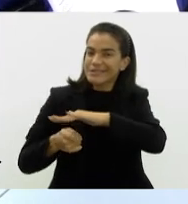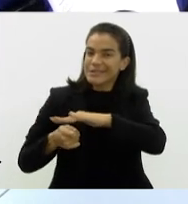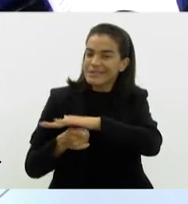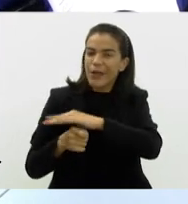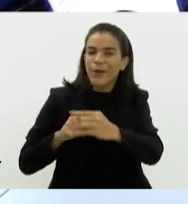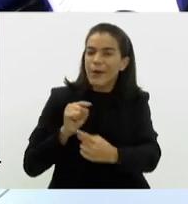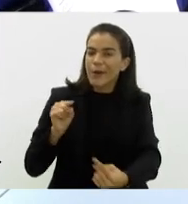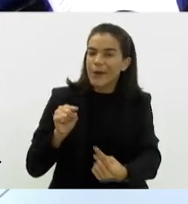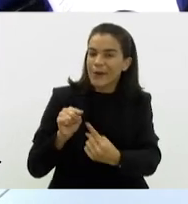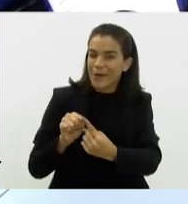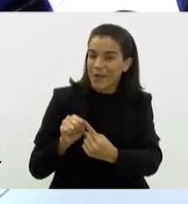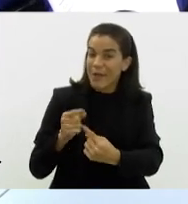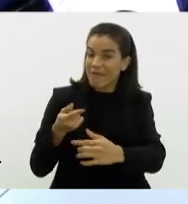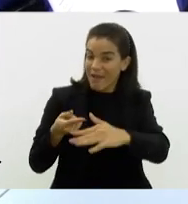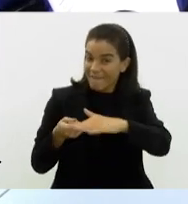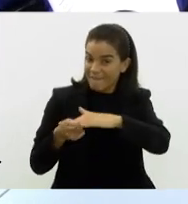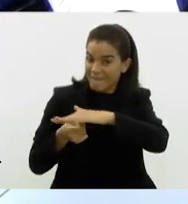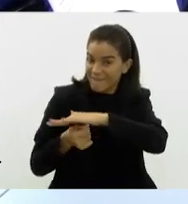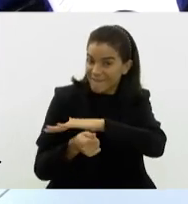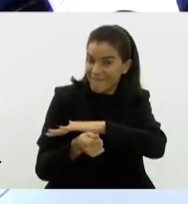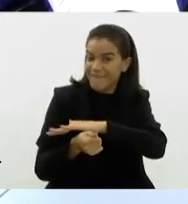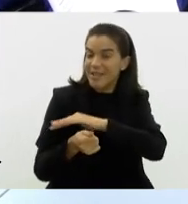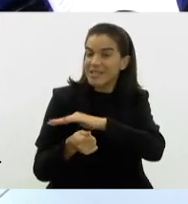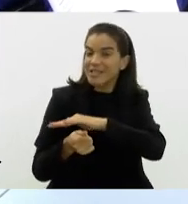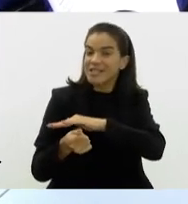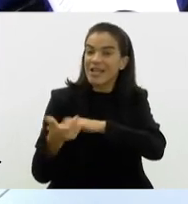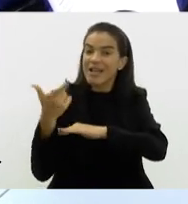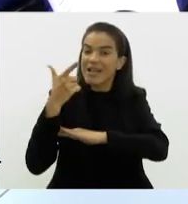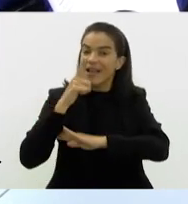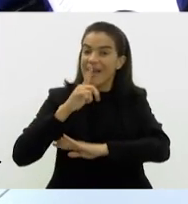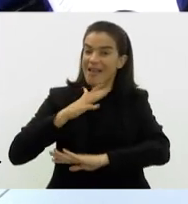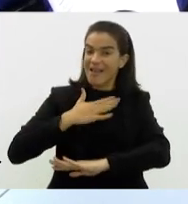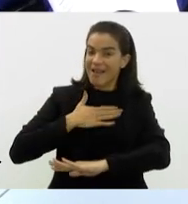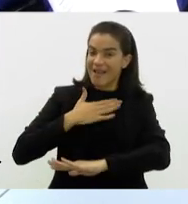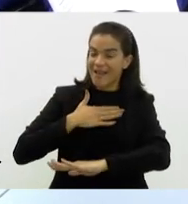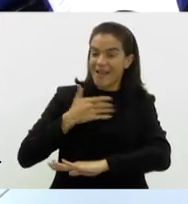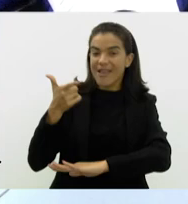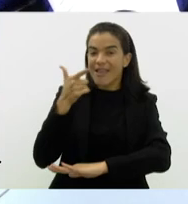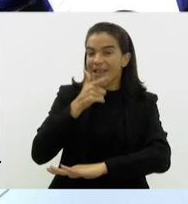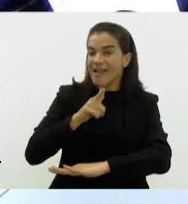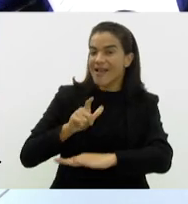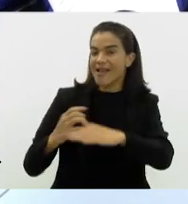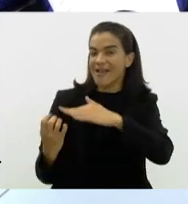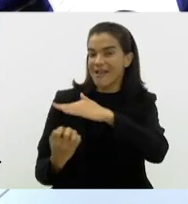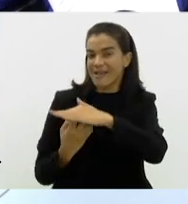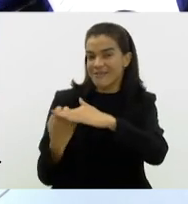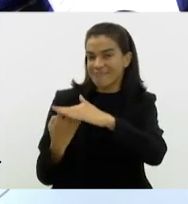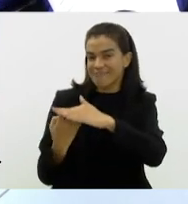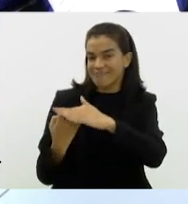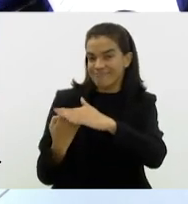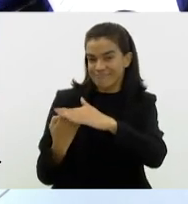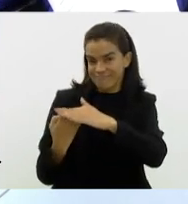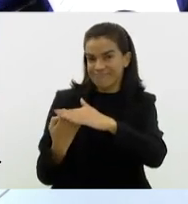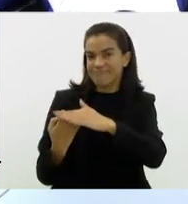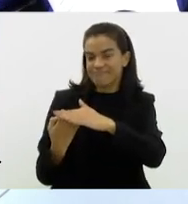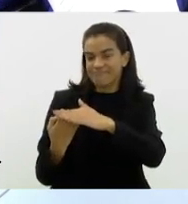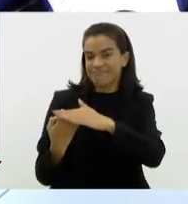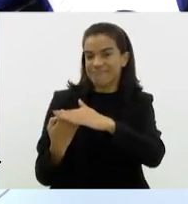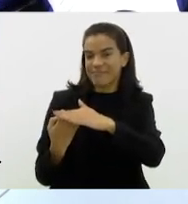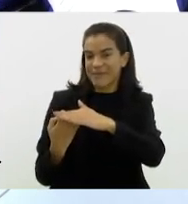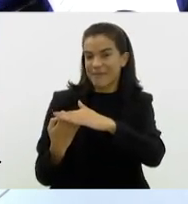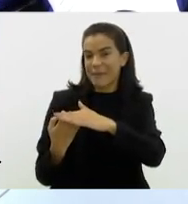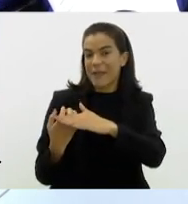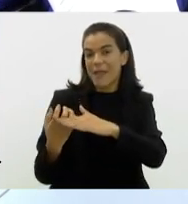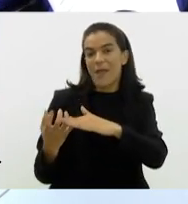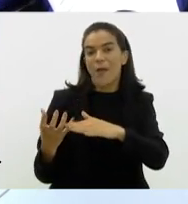é o quê? É que ele possa investir, tendo ganho para ele e para o beneficiário, nesse processo do crédito consignado. Ele ia pegar o